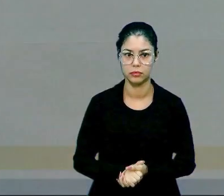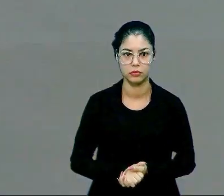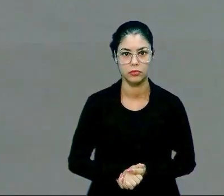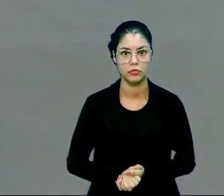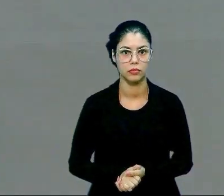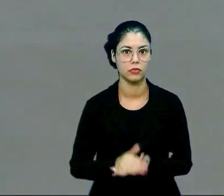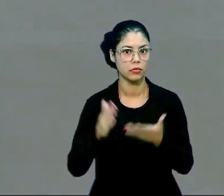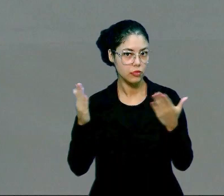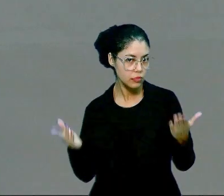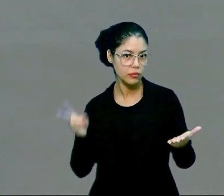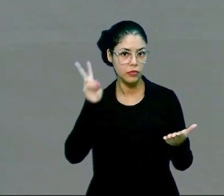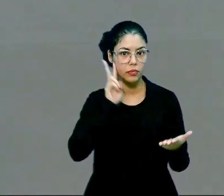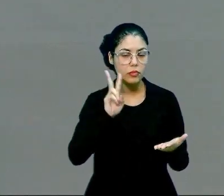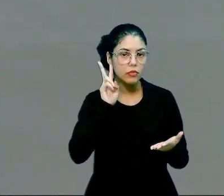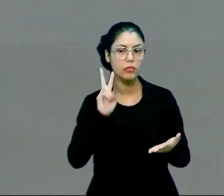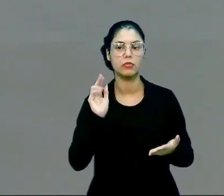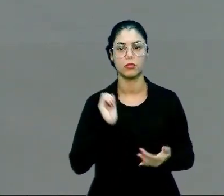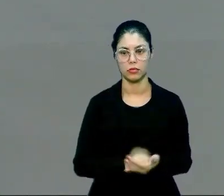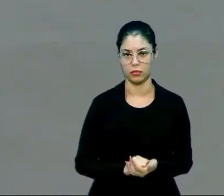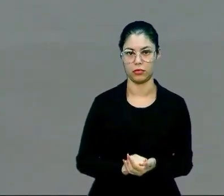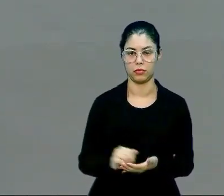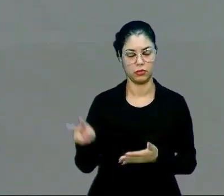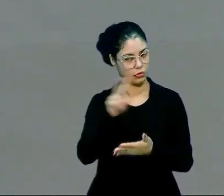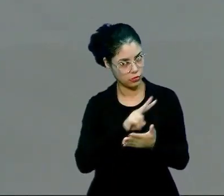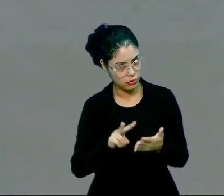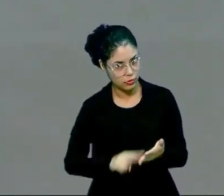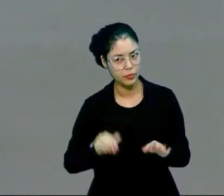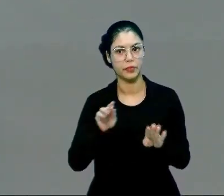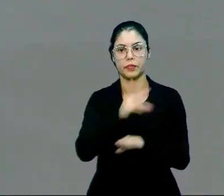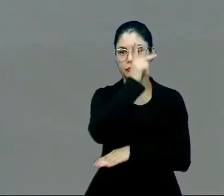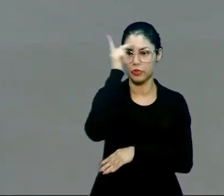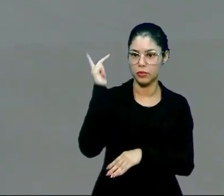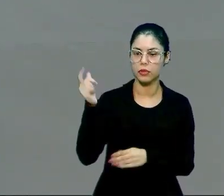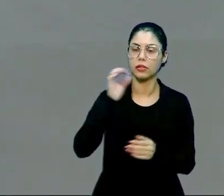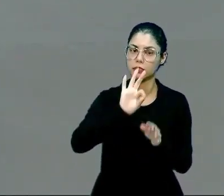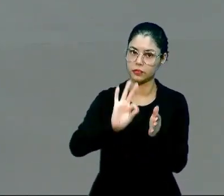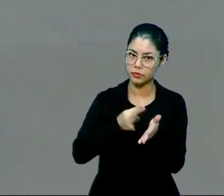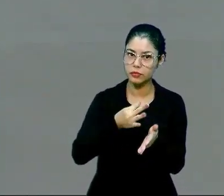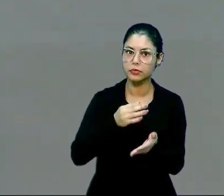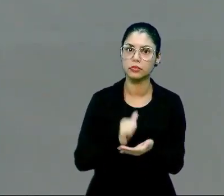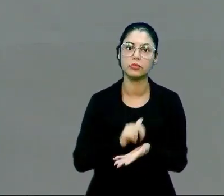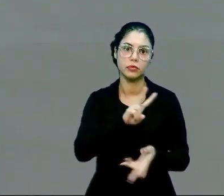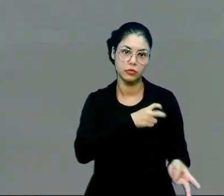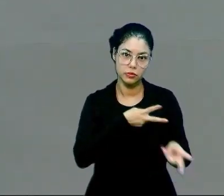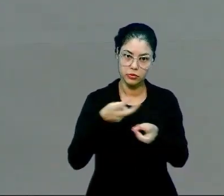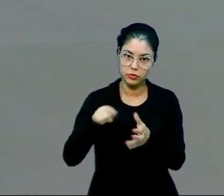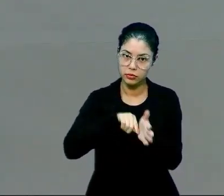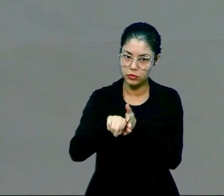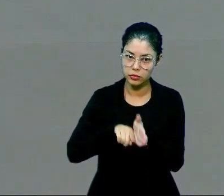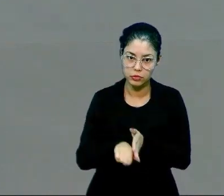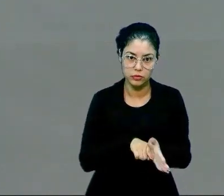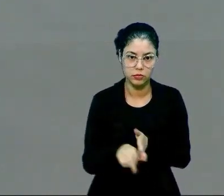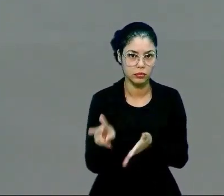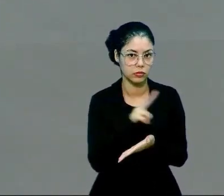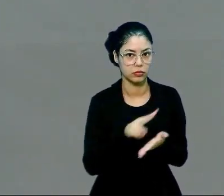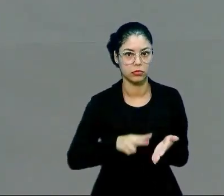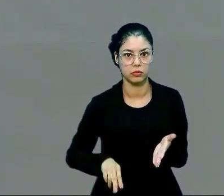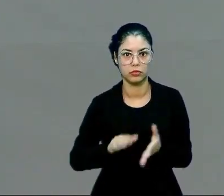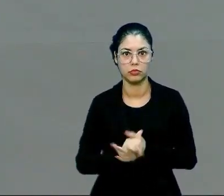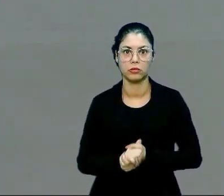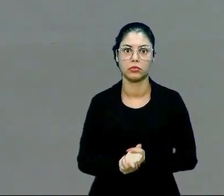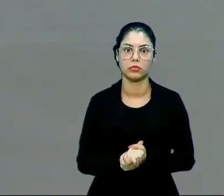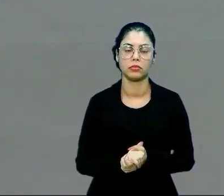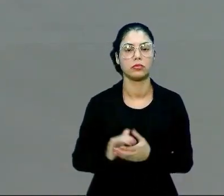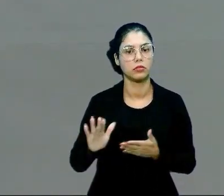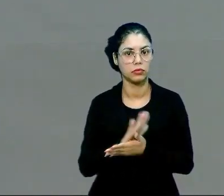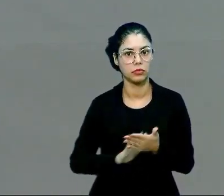ação. Lembrando que o leitor, a pessoa que vai fazer a correção, ela vai pesquisar. Por exemplo, ela não leu